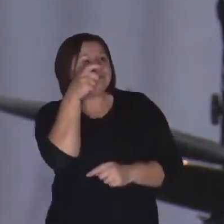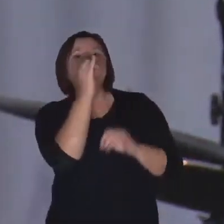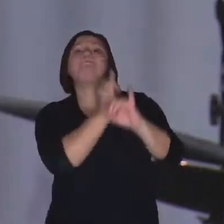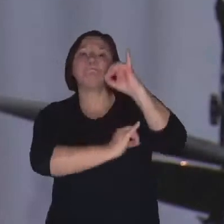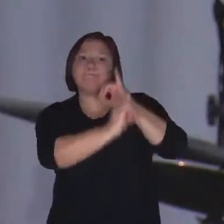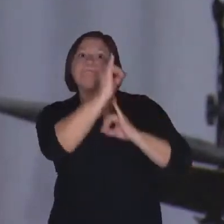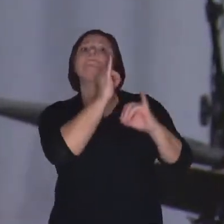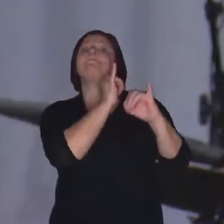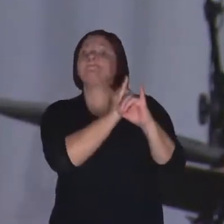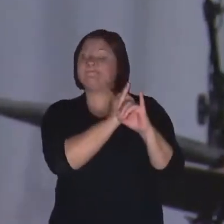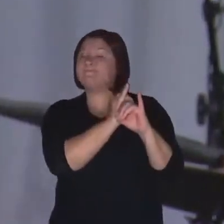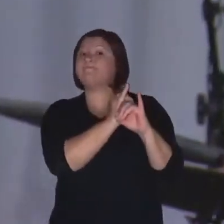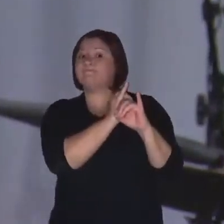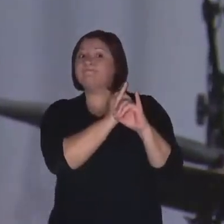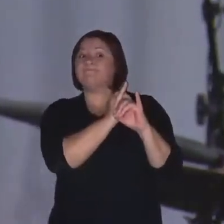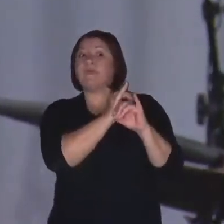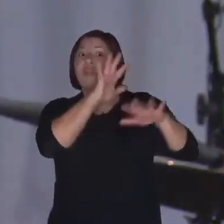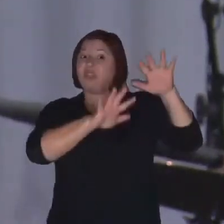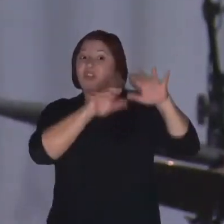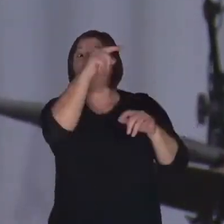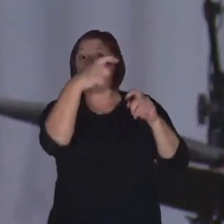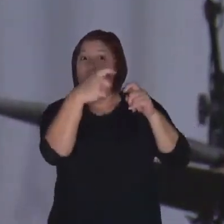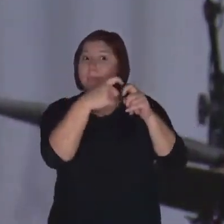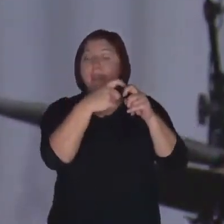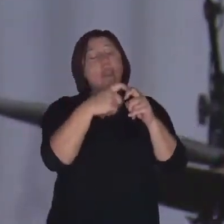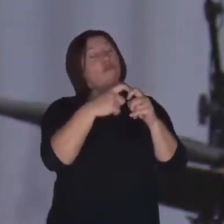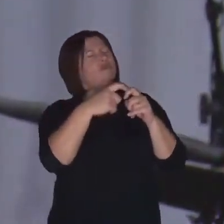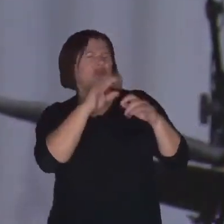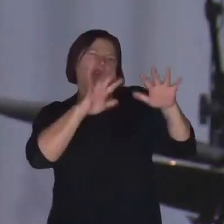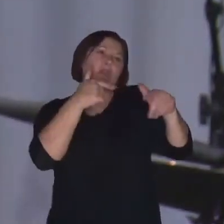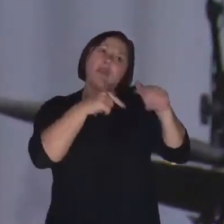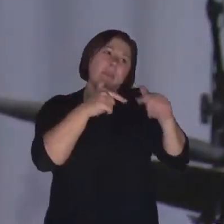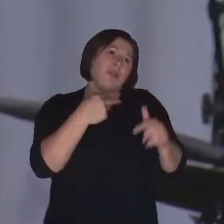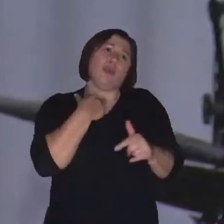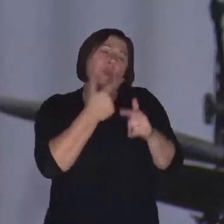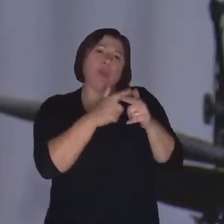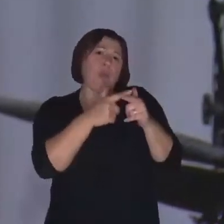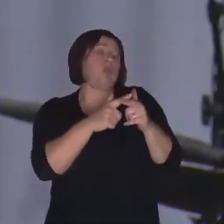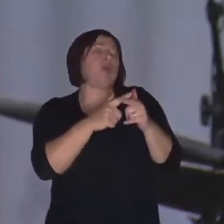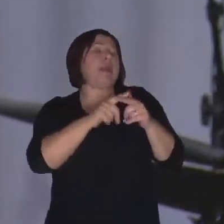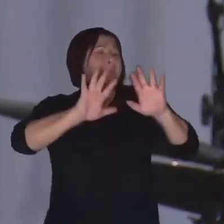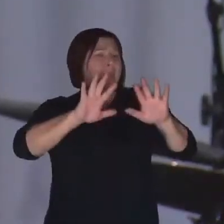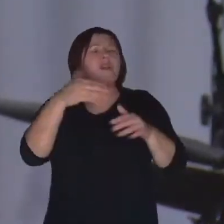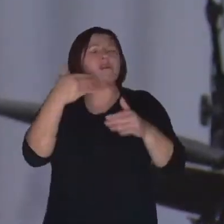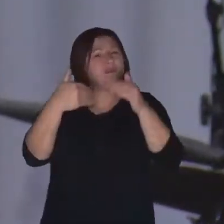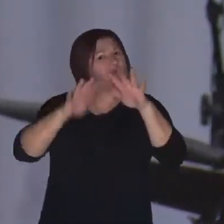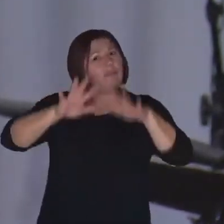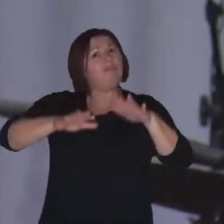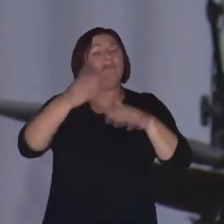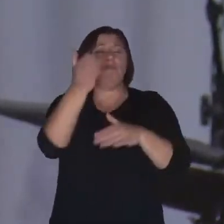Mas talvez você, mamãe, papai, está aí com seu filho e alguém mandou o link. Eu quero profetizar cura nesse